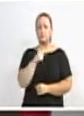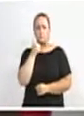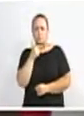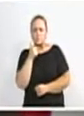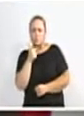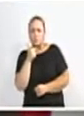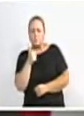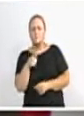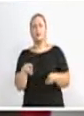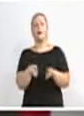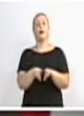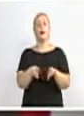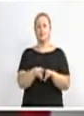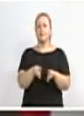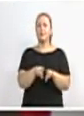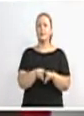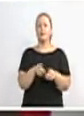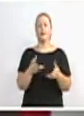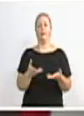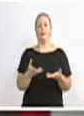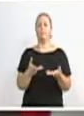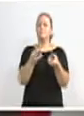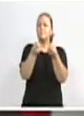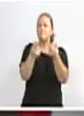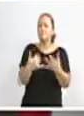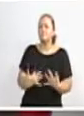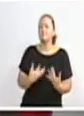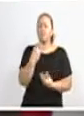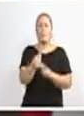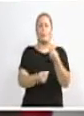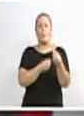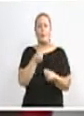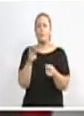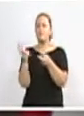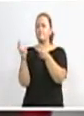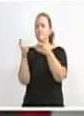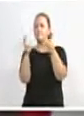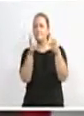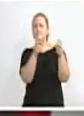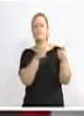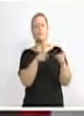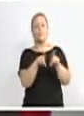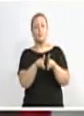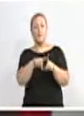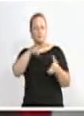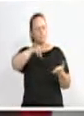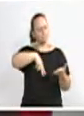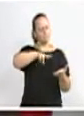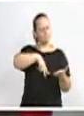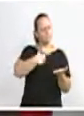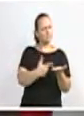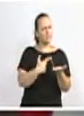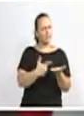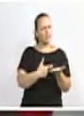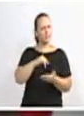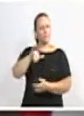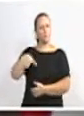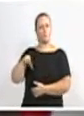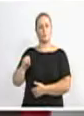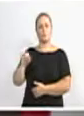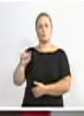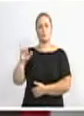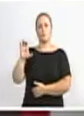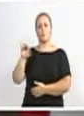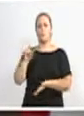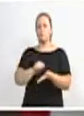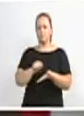também falo na compreensão e no que tenho visto e que tenho lido do doutor João Luiz Bernardes, aqui